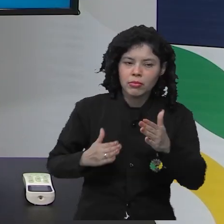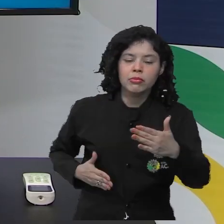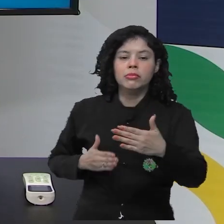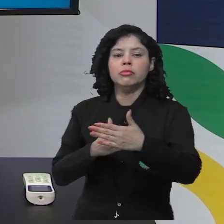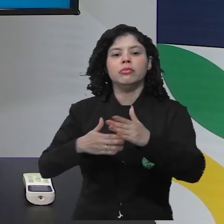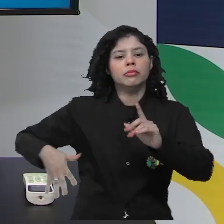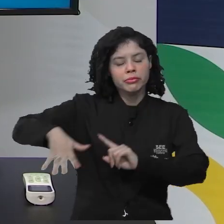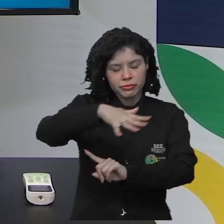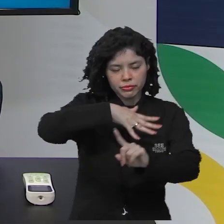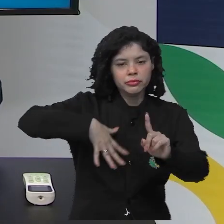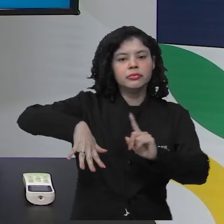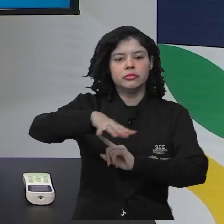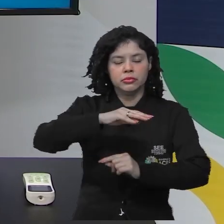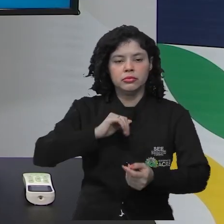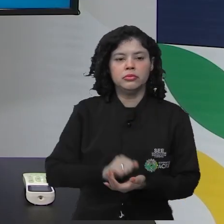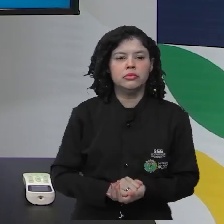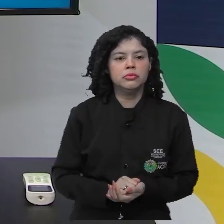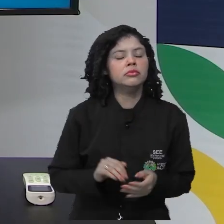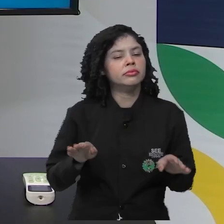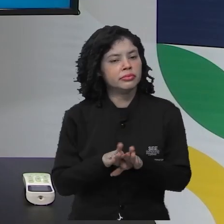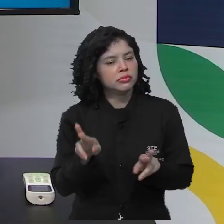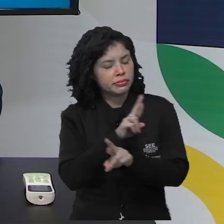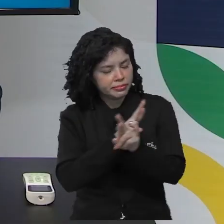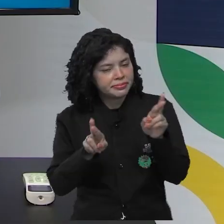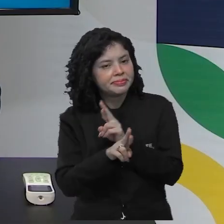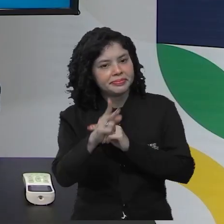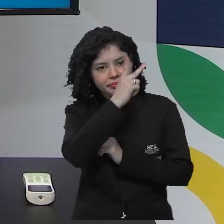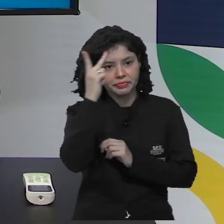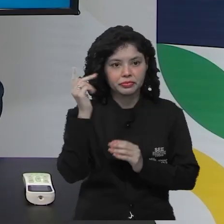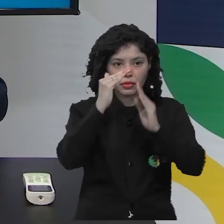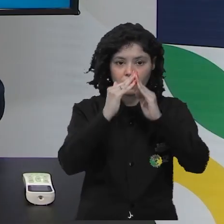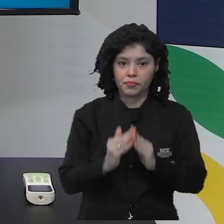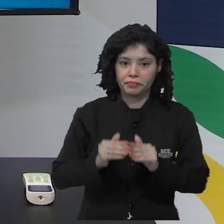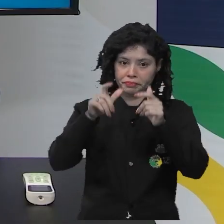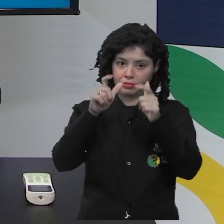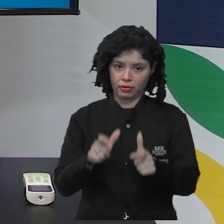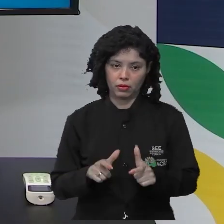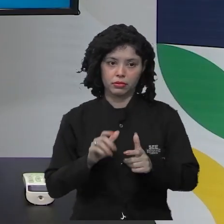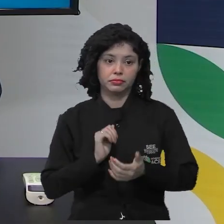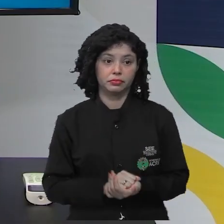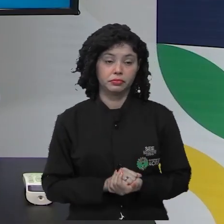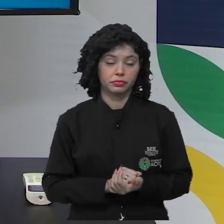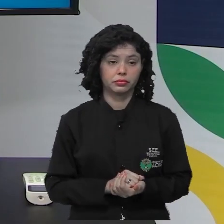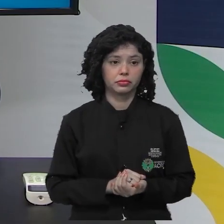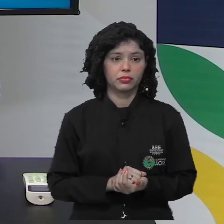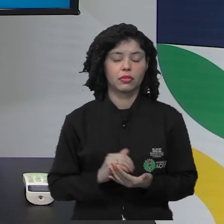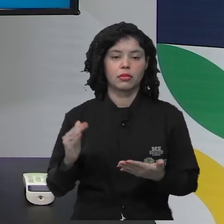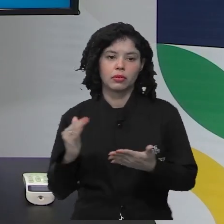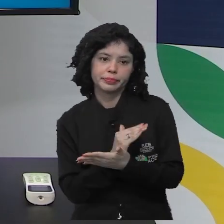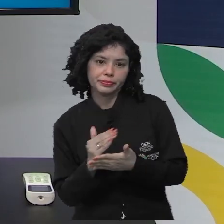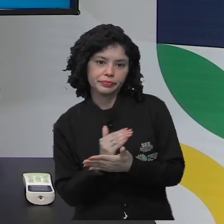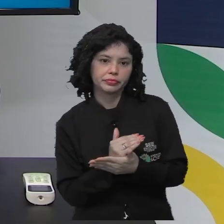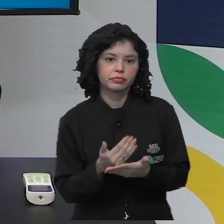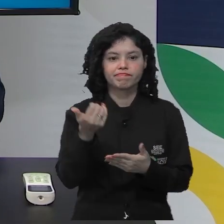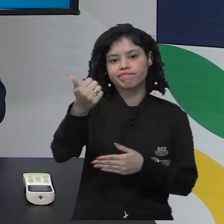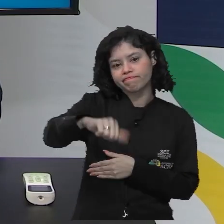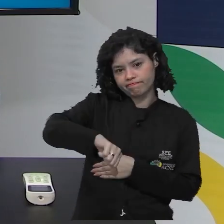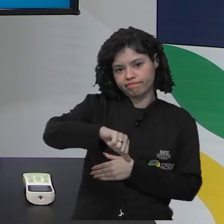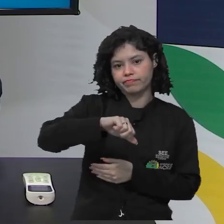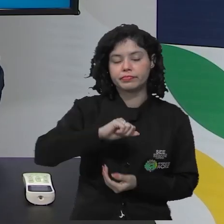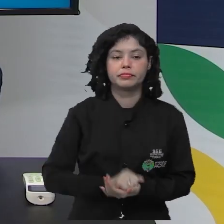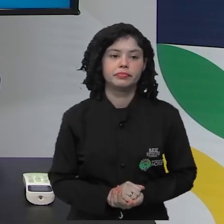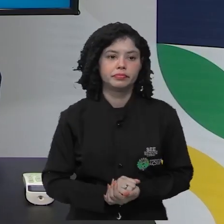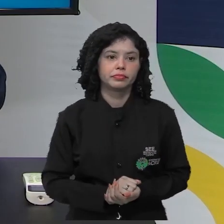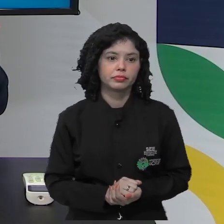impacto ambiental, né, e também relacionado às pessoas que moravam naquela região. Né? Então, essas daí são algumas das desvantagens,